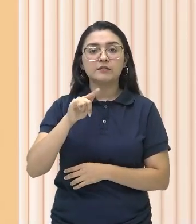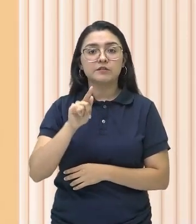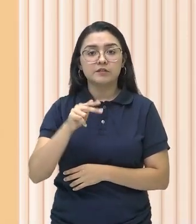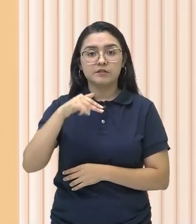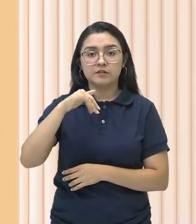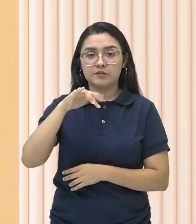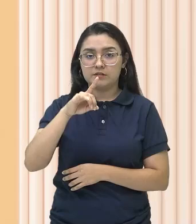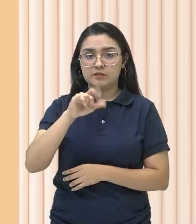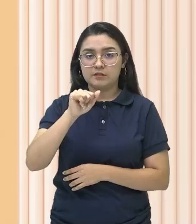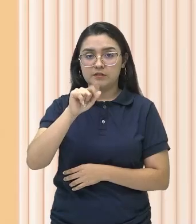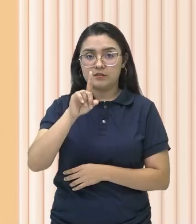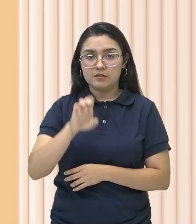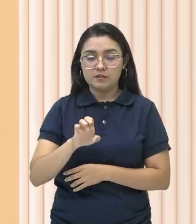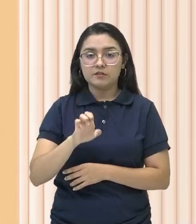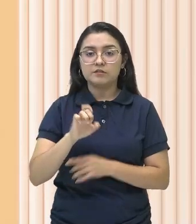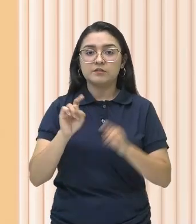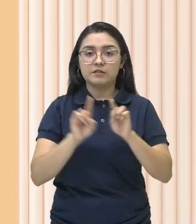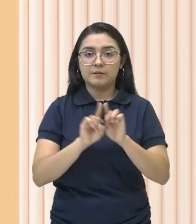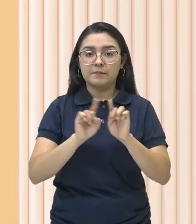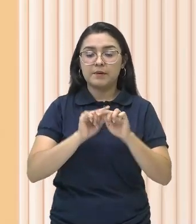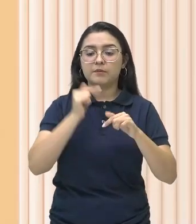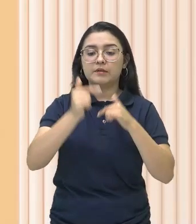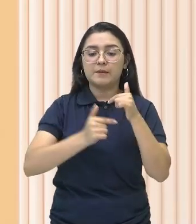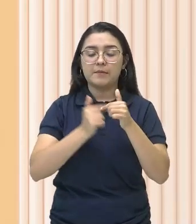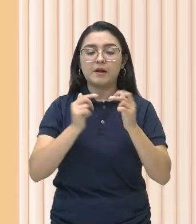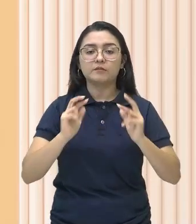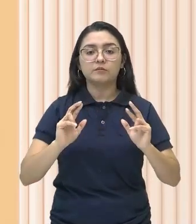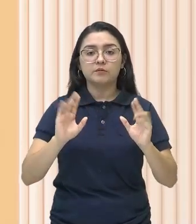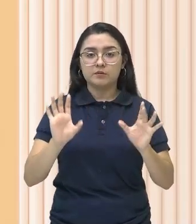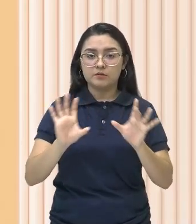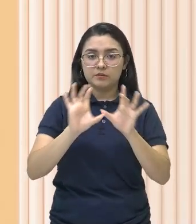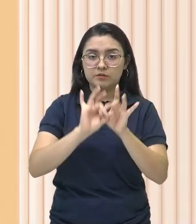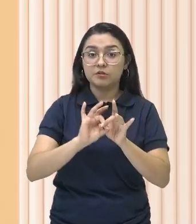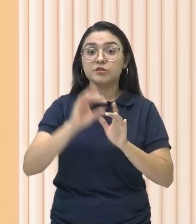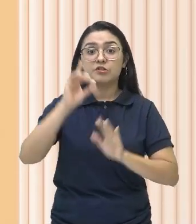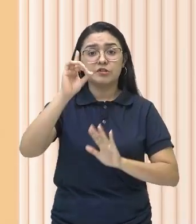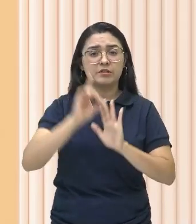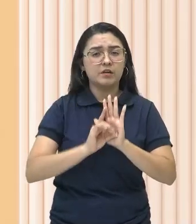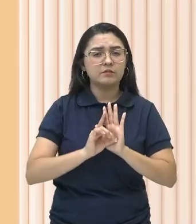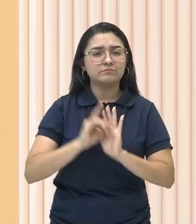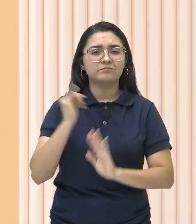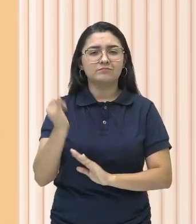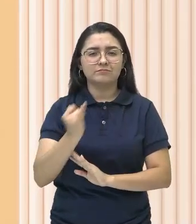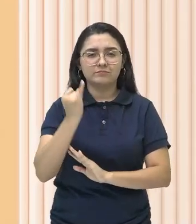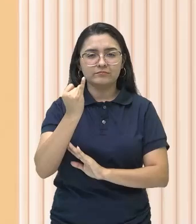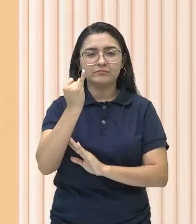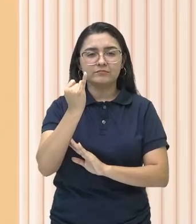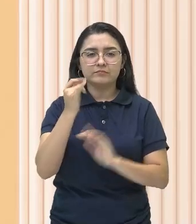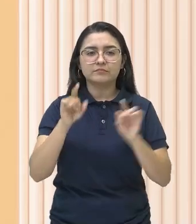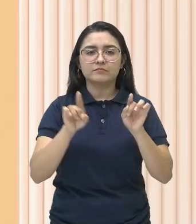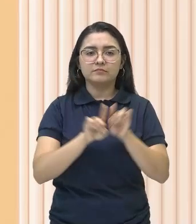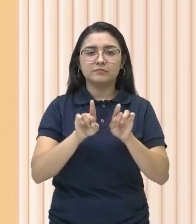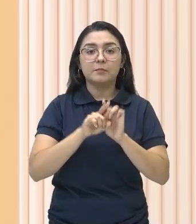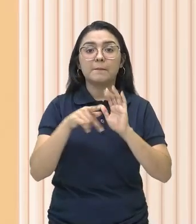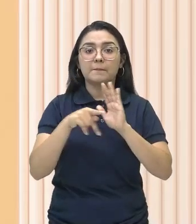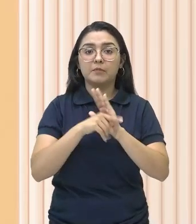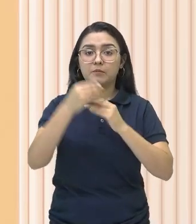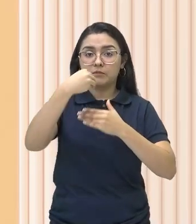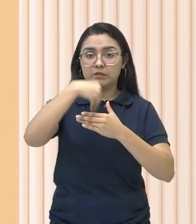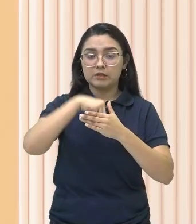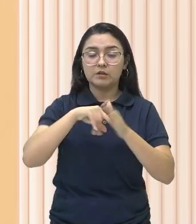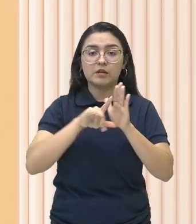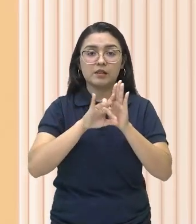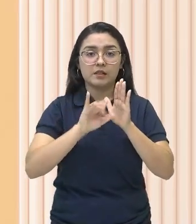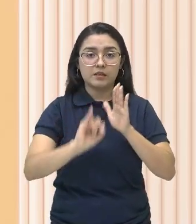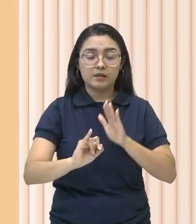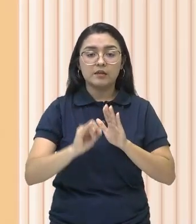dignidade humana e trabalho, que são direitos fundamentais que estão ali, né, na Constituição